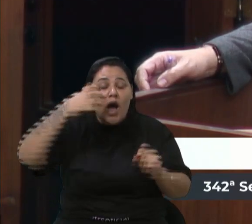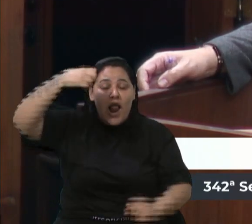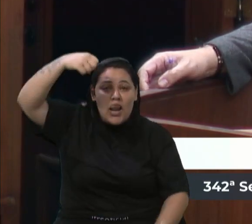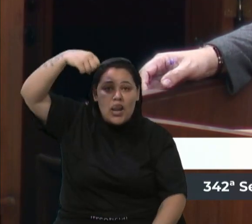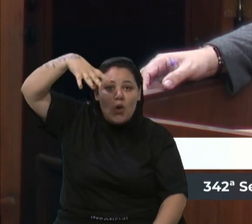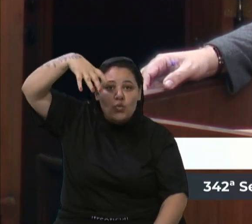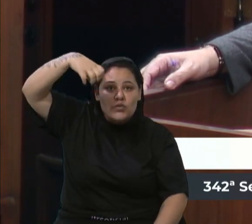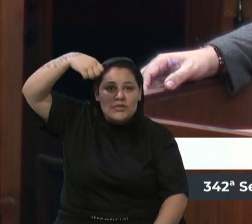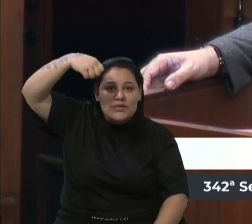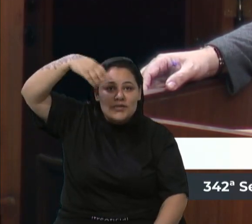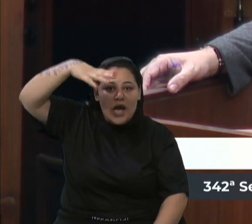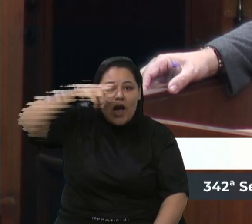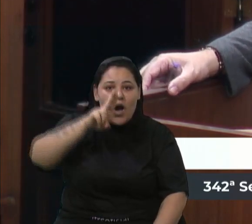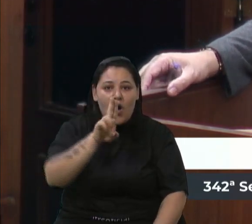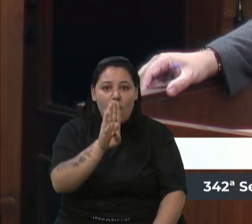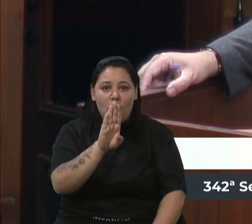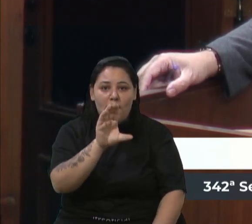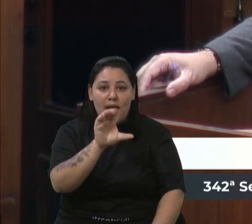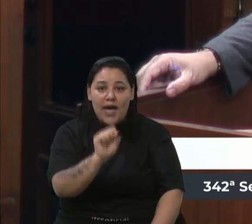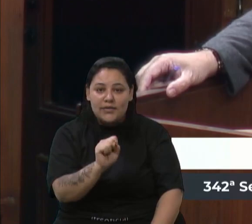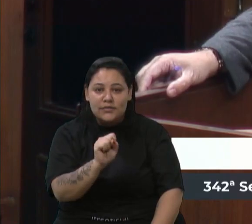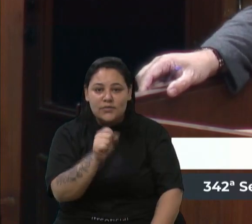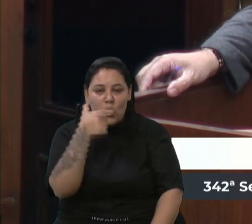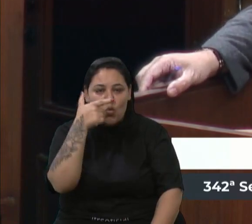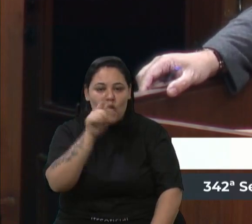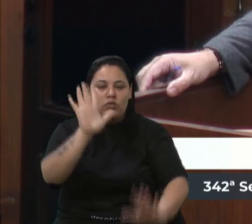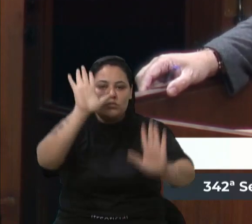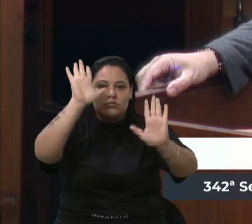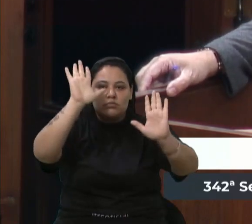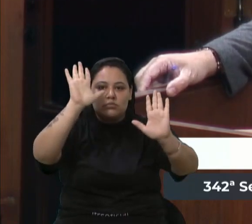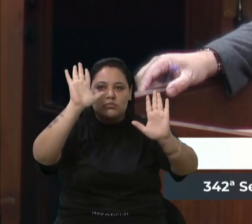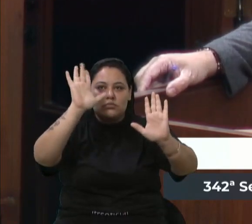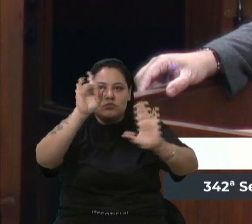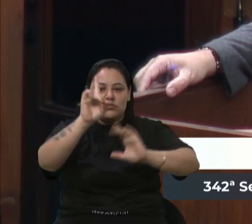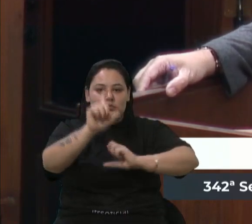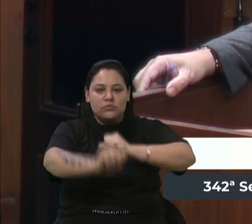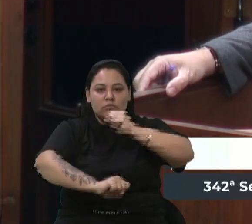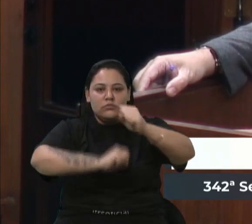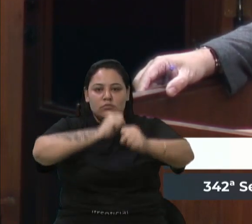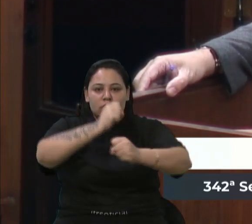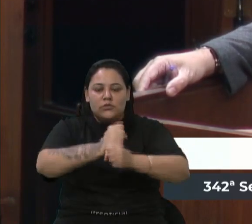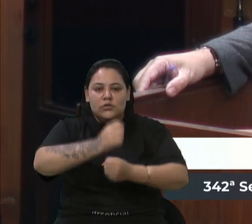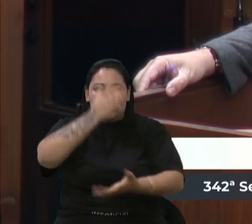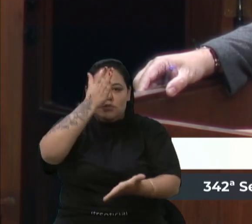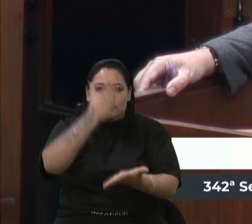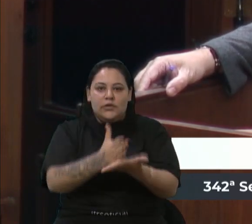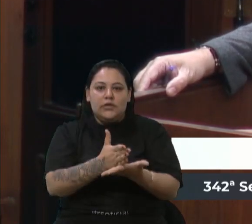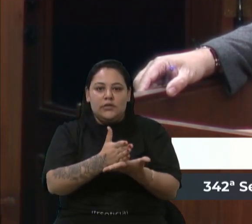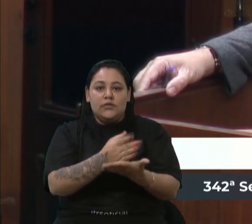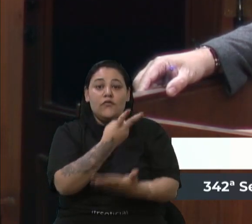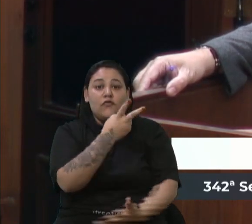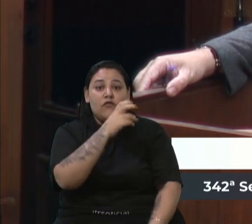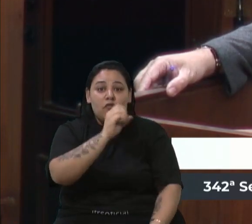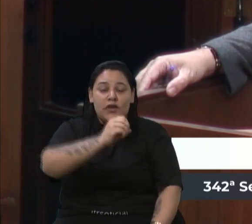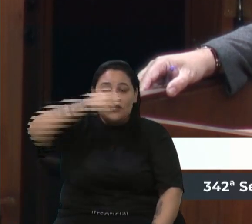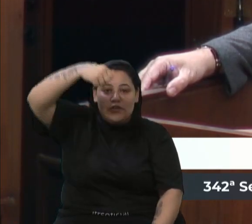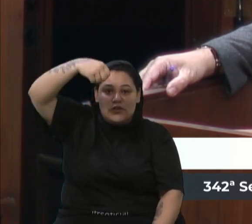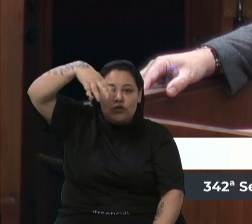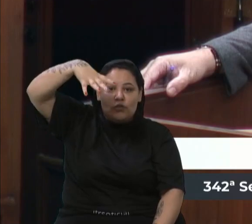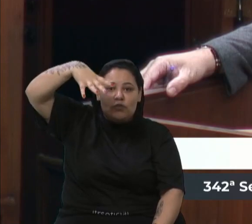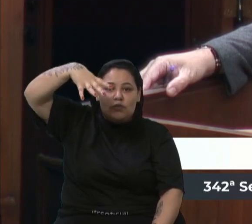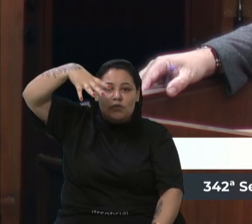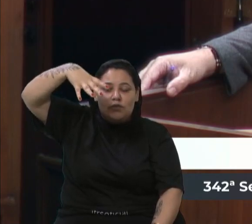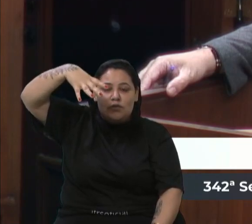cinquentenário, elas finalmente chegaram. Era 1 ano e meio, 20 lâmpadas